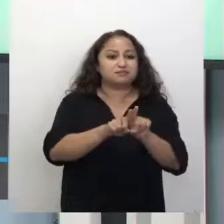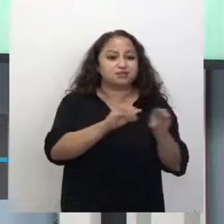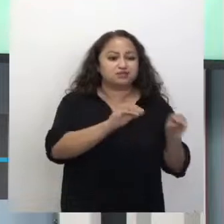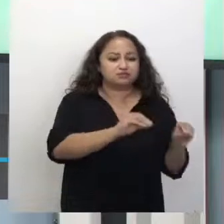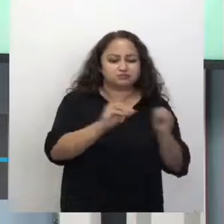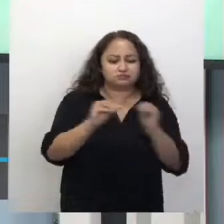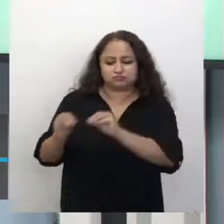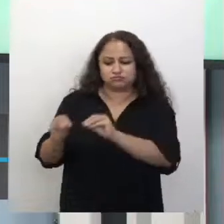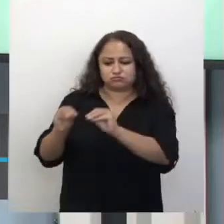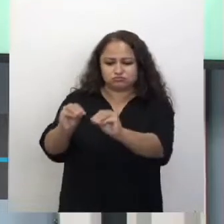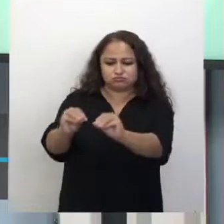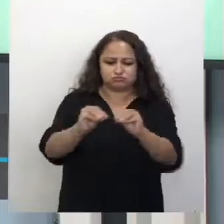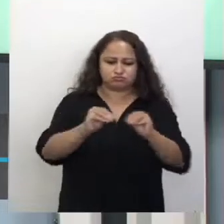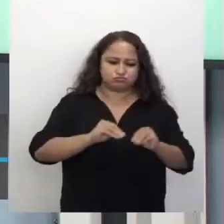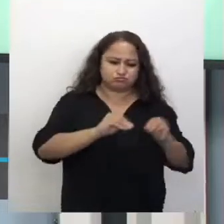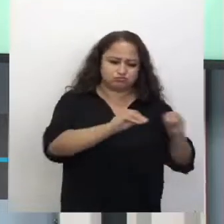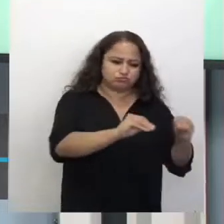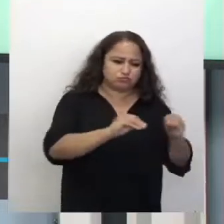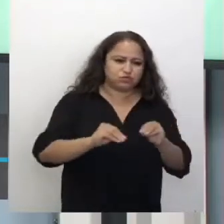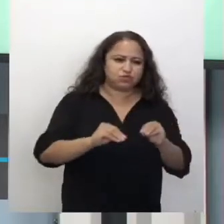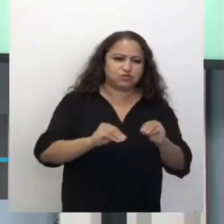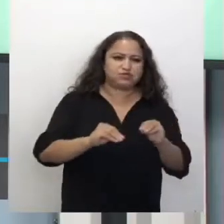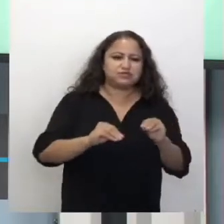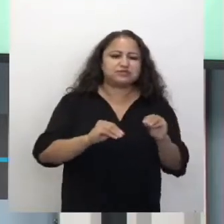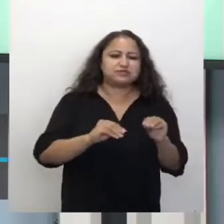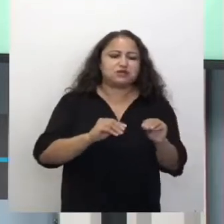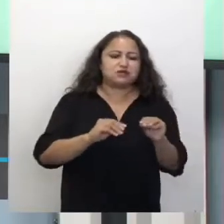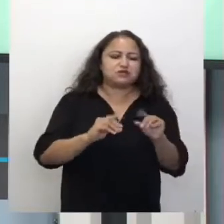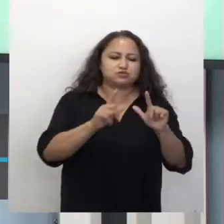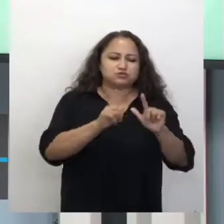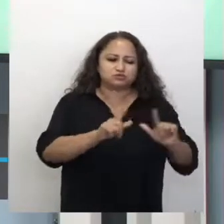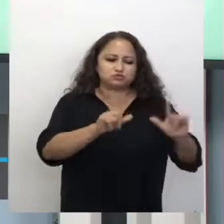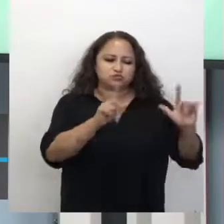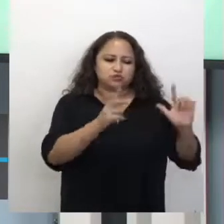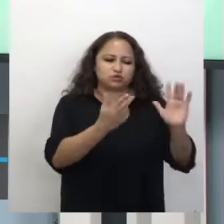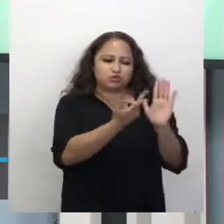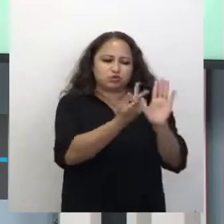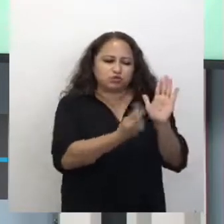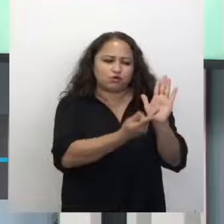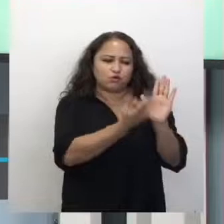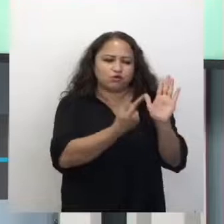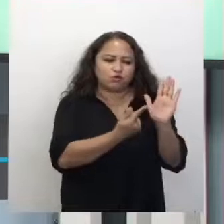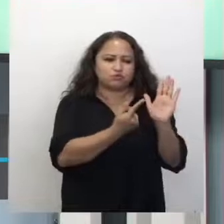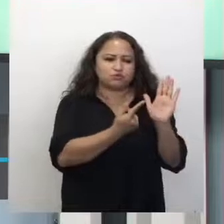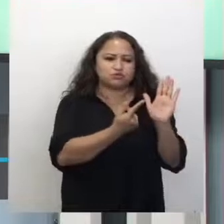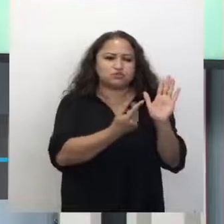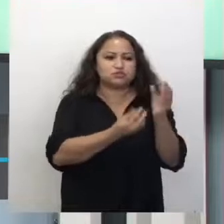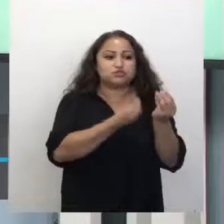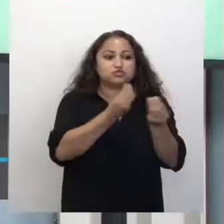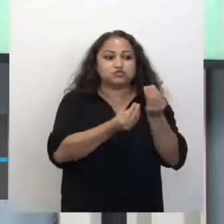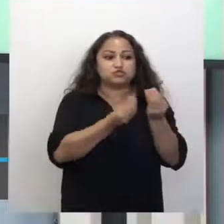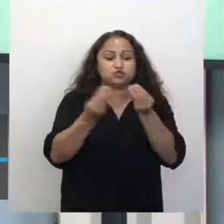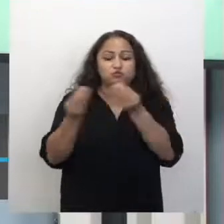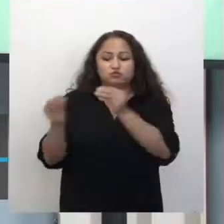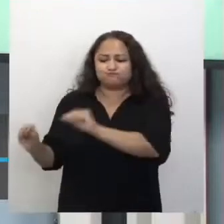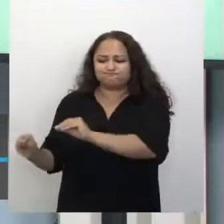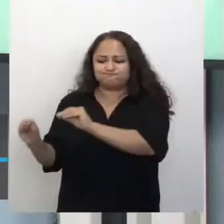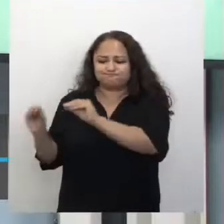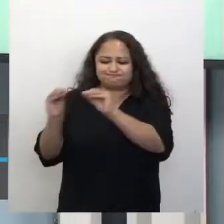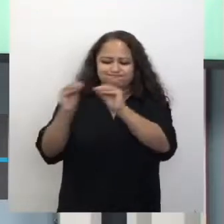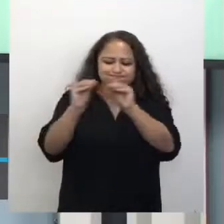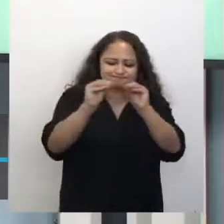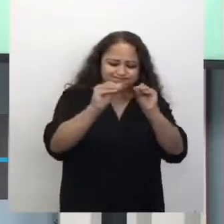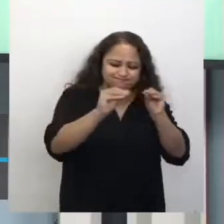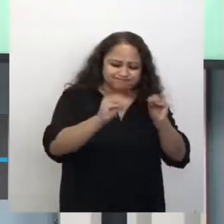como são obras extremamente sensíveis, delicadas e caras, o custeio dessa questão de logística, de trazer essa obra, né,